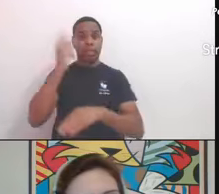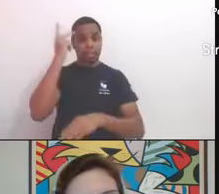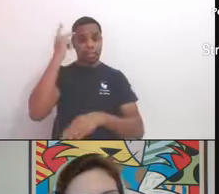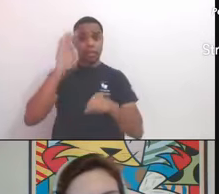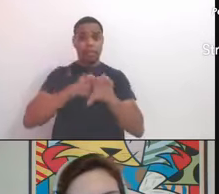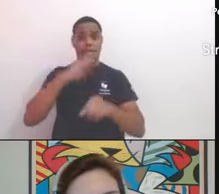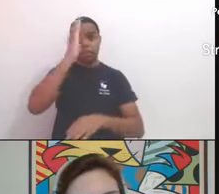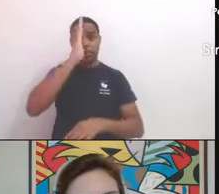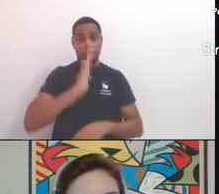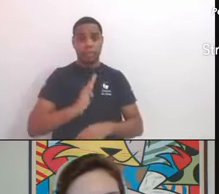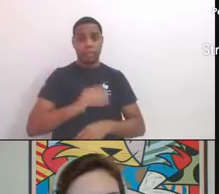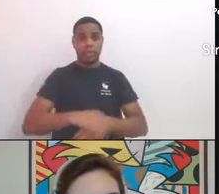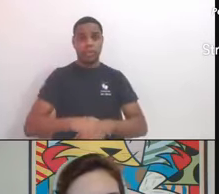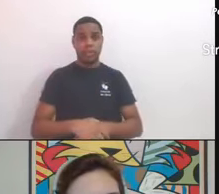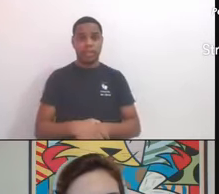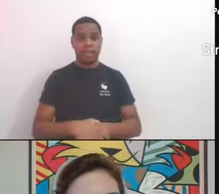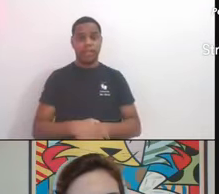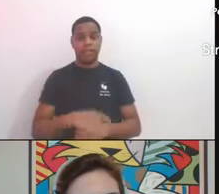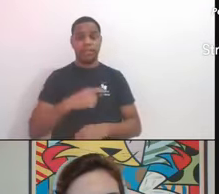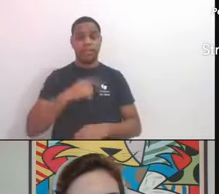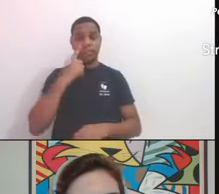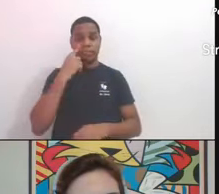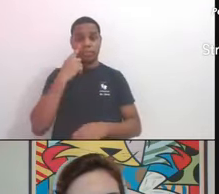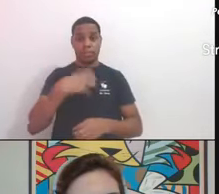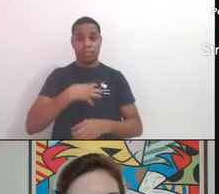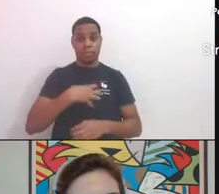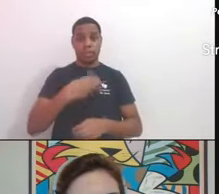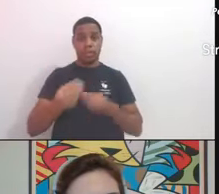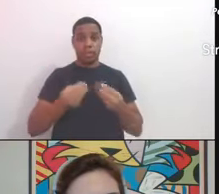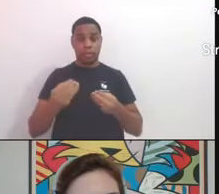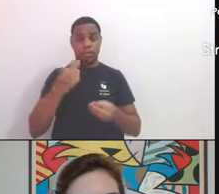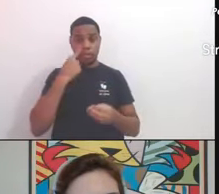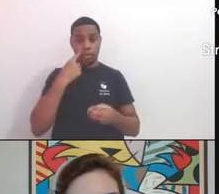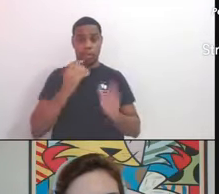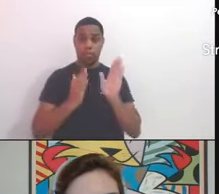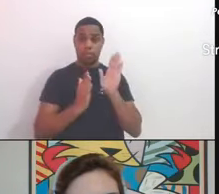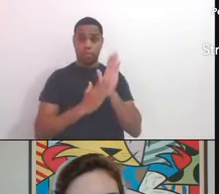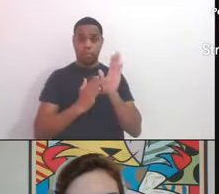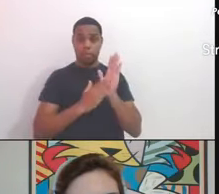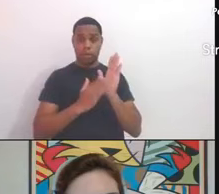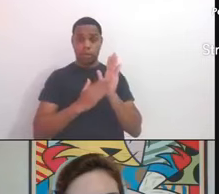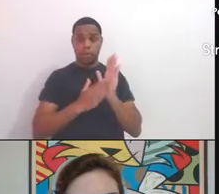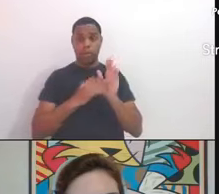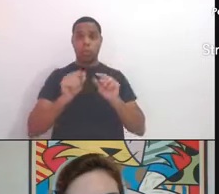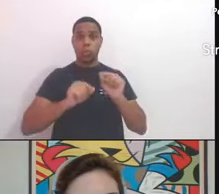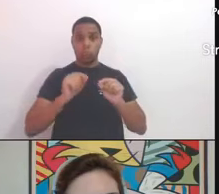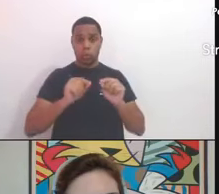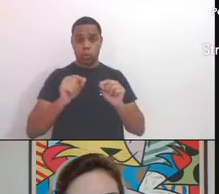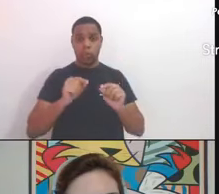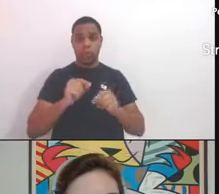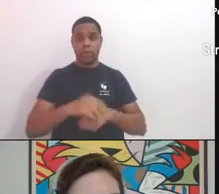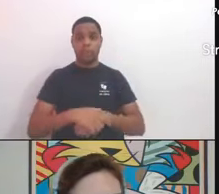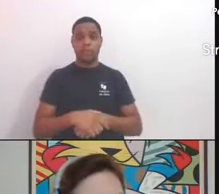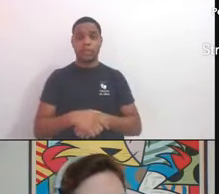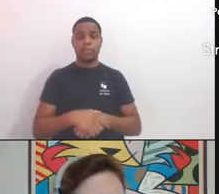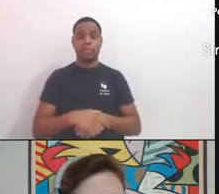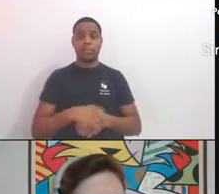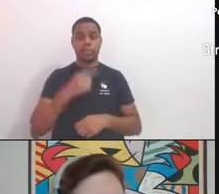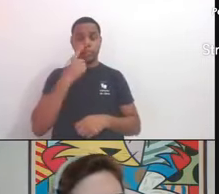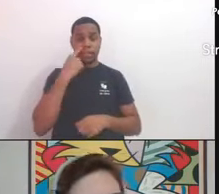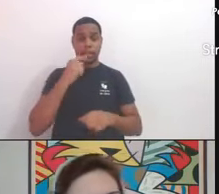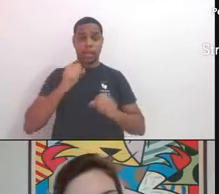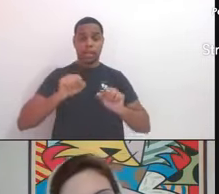como uma área pioneira na proposta pela